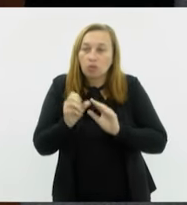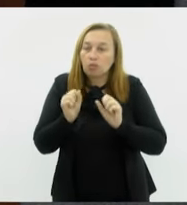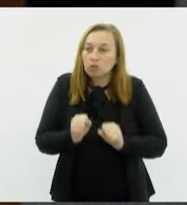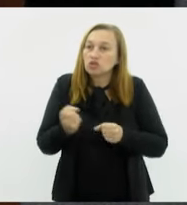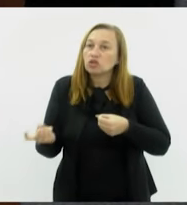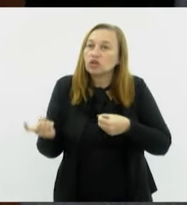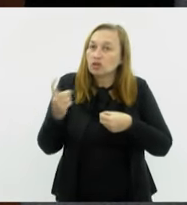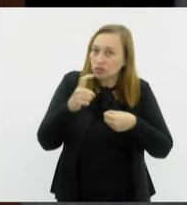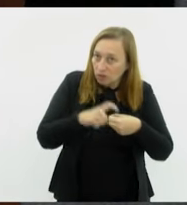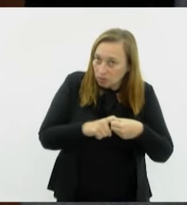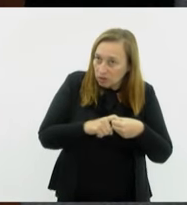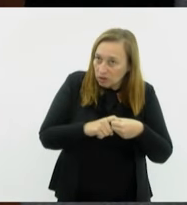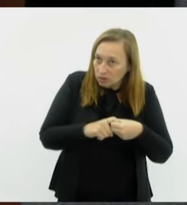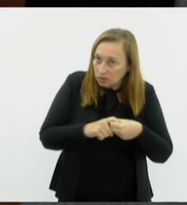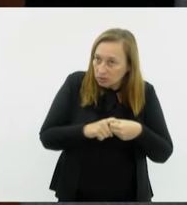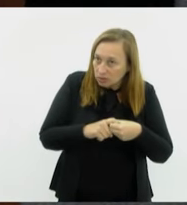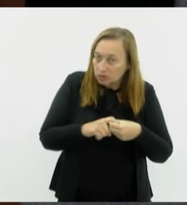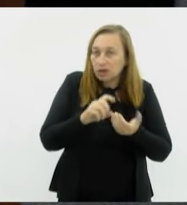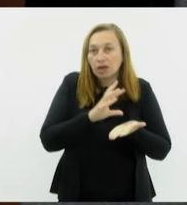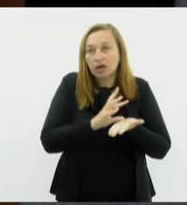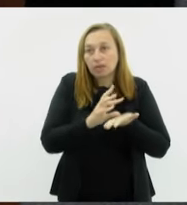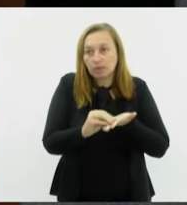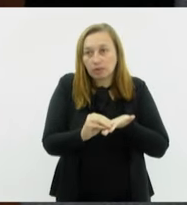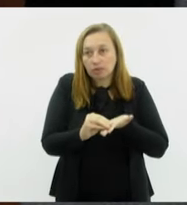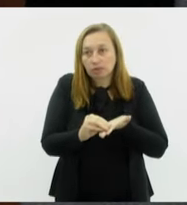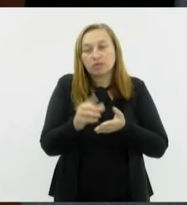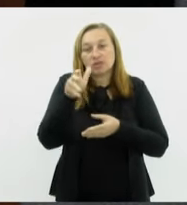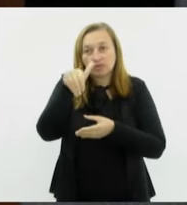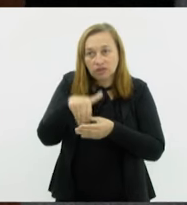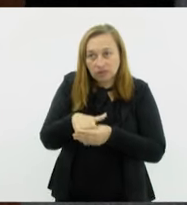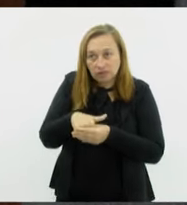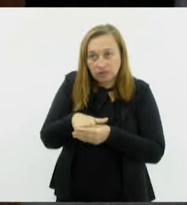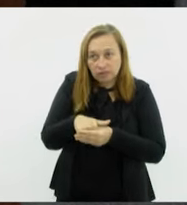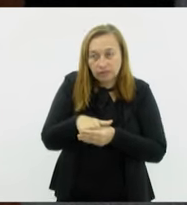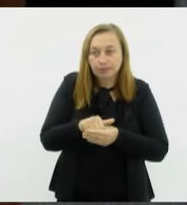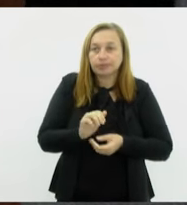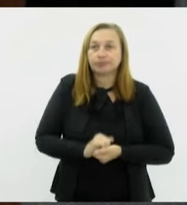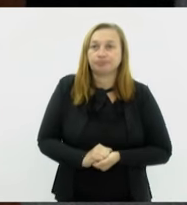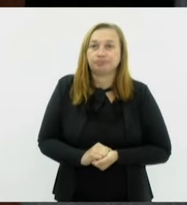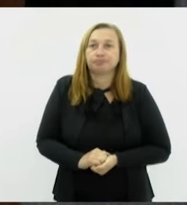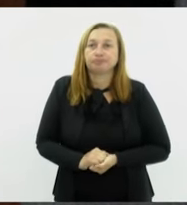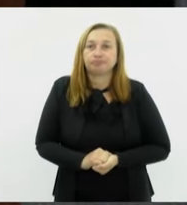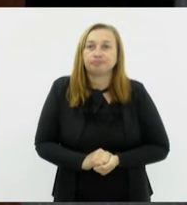ele retornasse à pauta para ser votado.